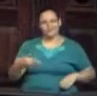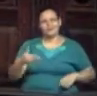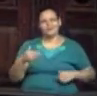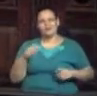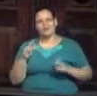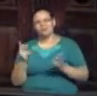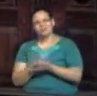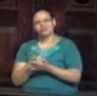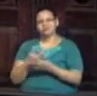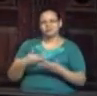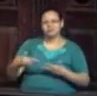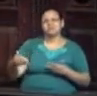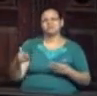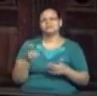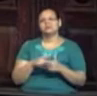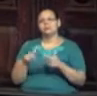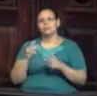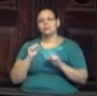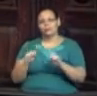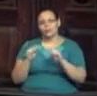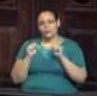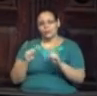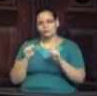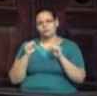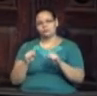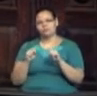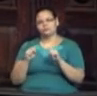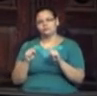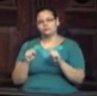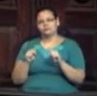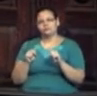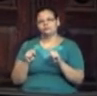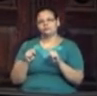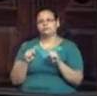instabilidade pode gerar